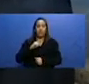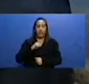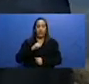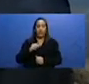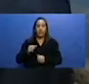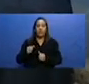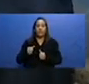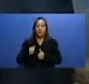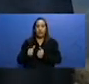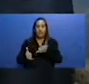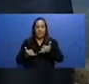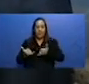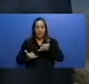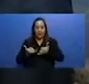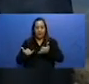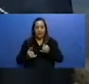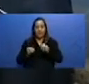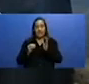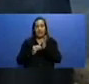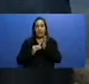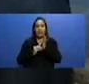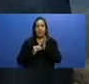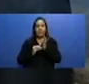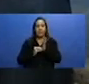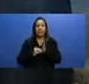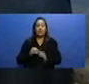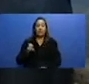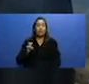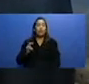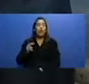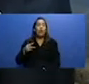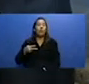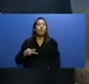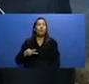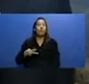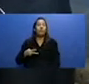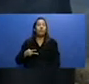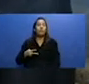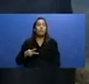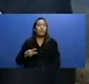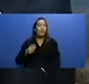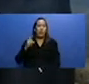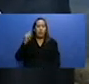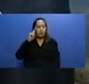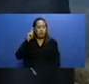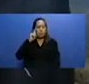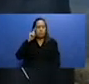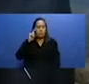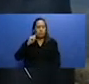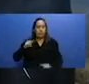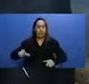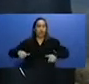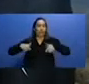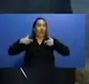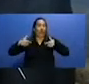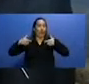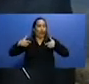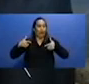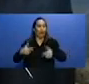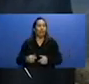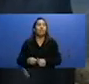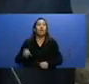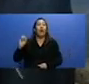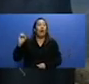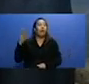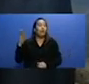descubra, e me falta só o 2 para eu descobrir. E se eu tiver num dia de sorte, né? Talvez aquilo